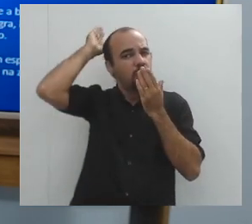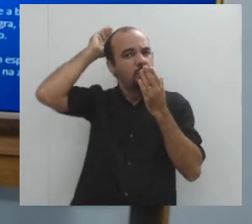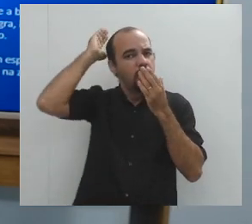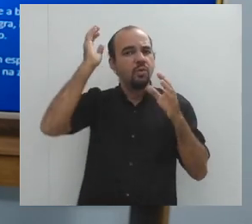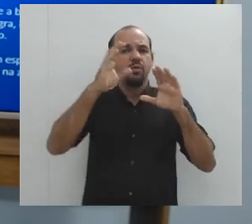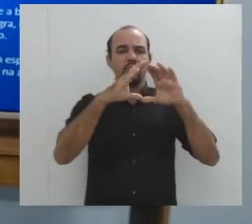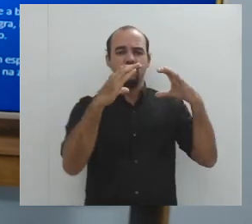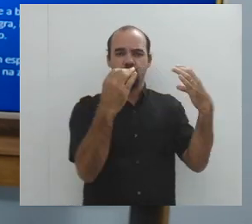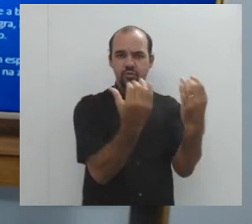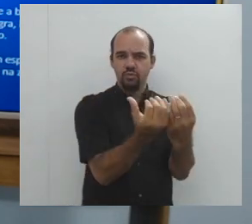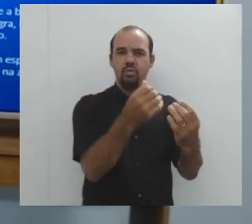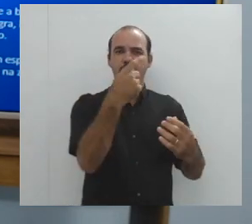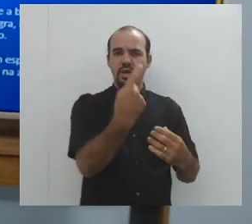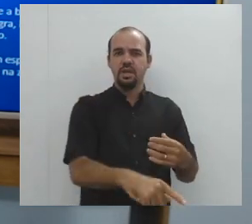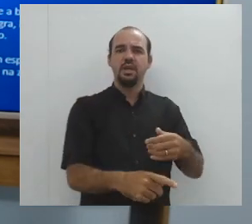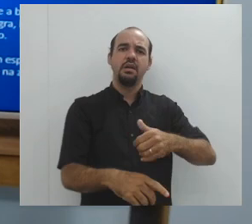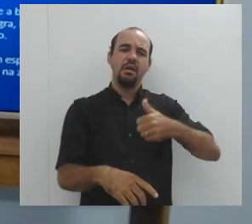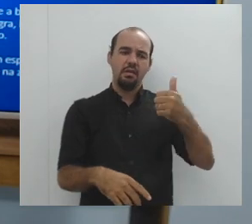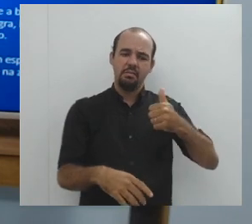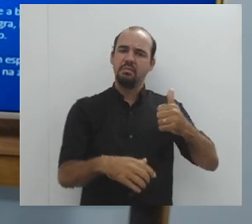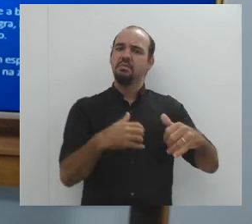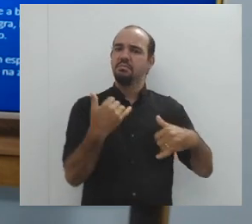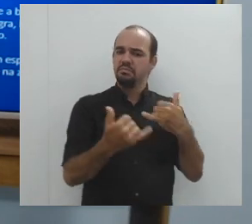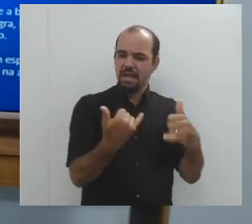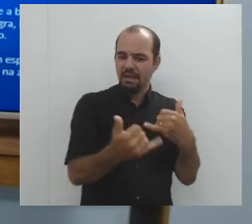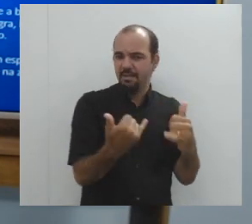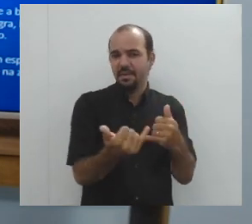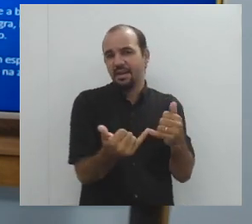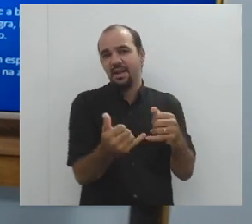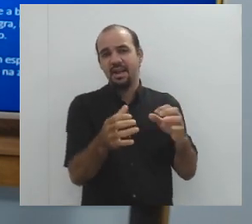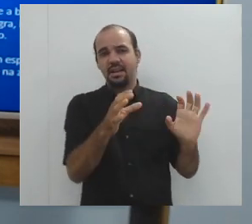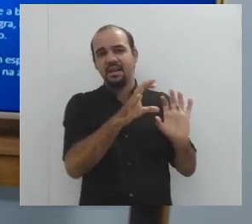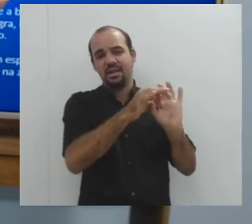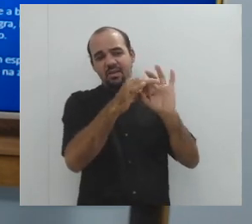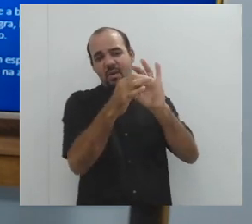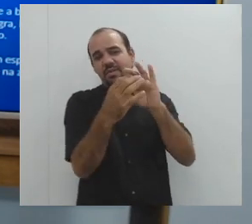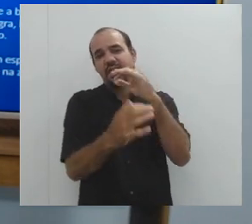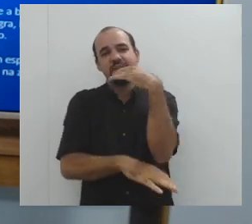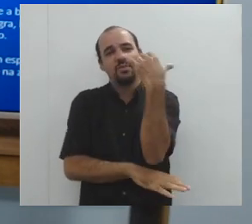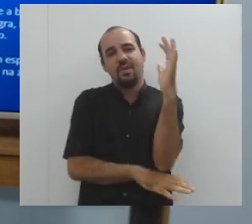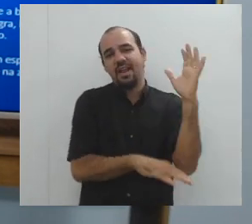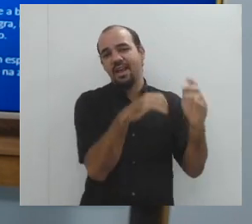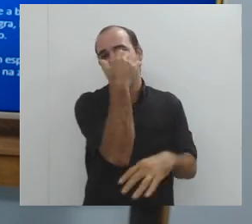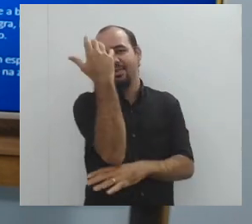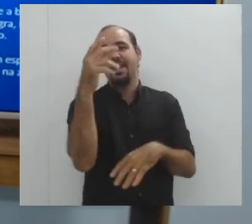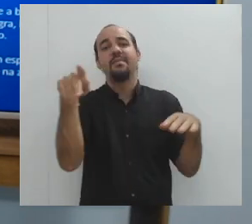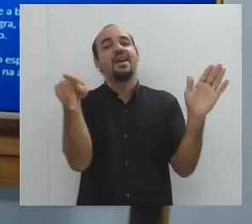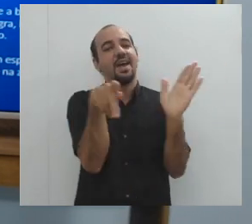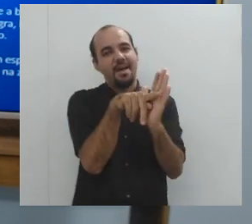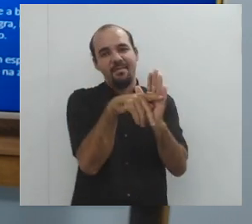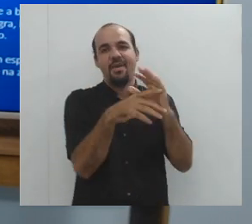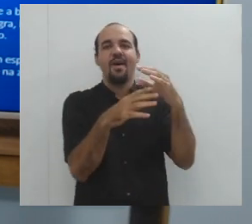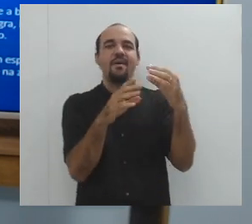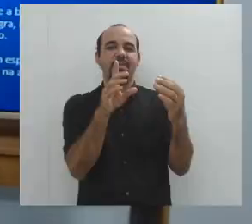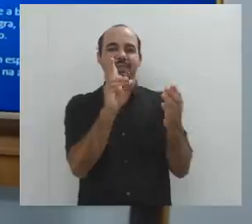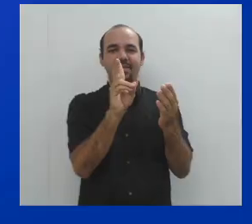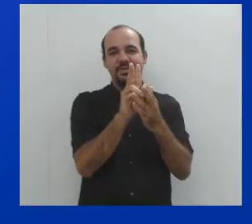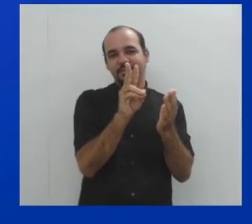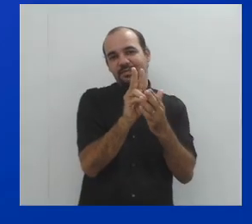brincavam, muitas brincadeiras ligadas à natureza. E, logicamente, eles tinham bastante espaço para fazer